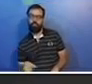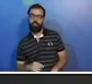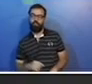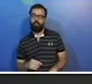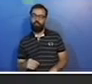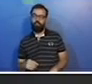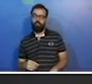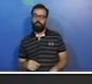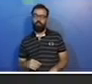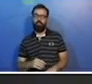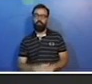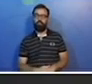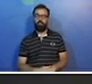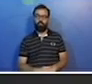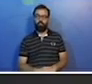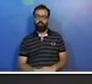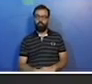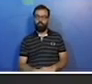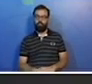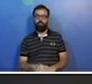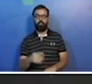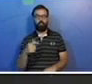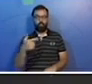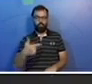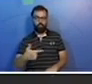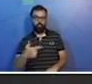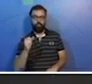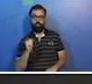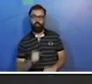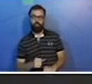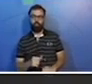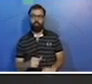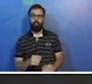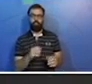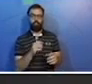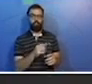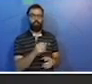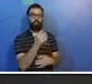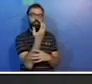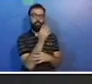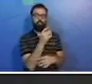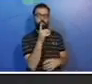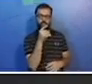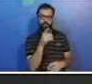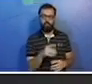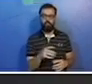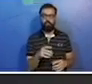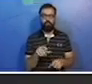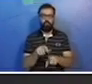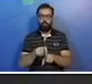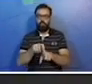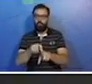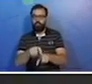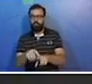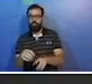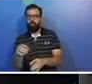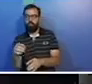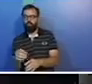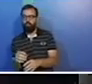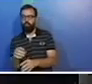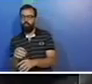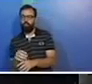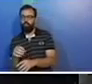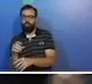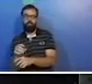carpa, martim pescador. Cadeia alimentar 7, planta aquática, caramujo, perereca,